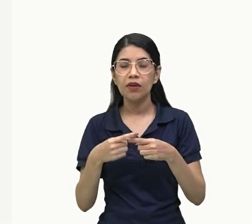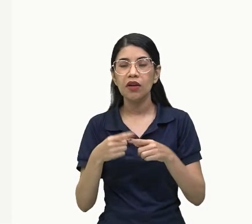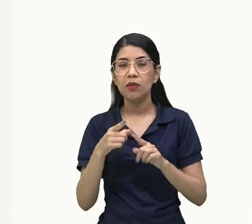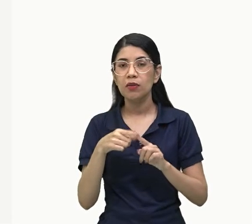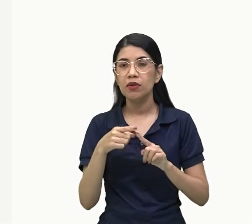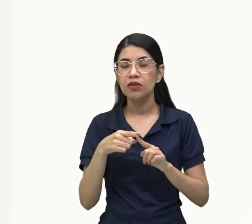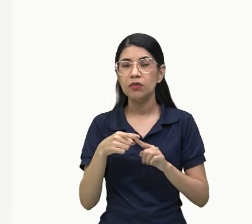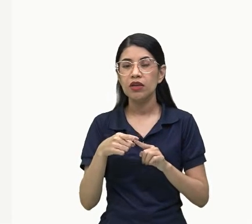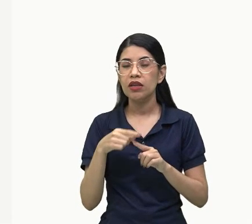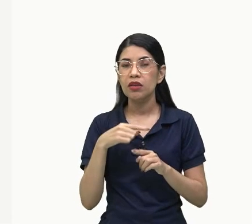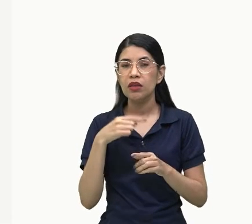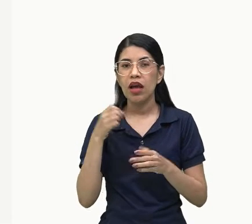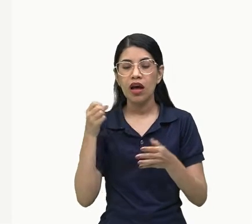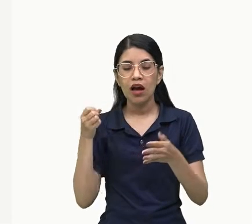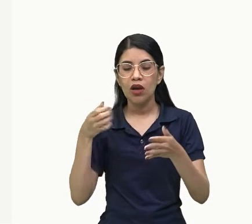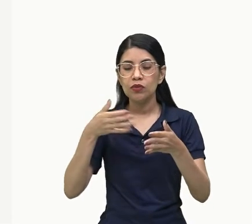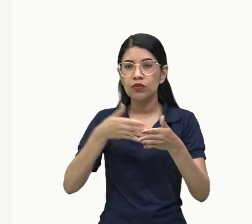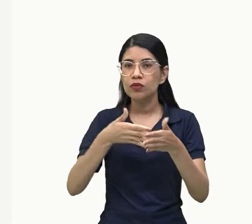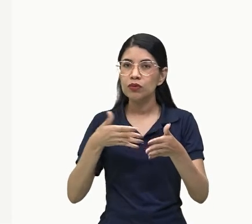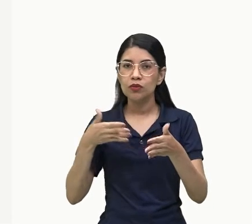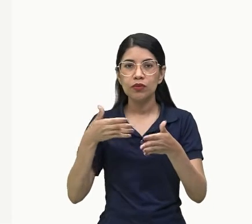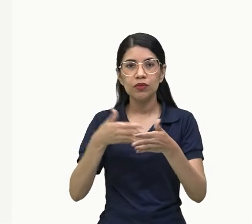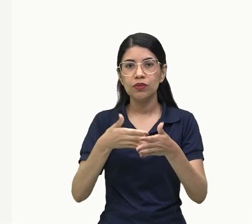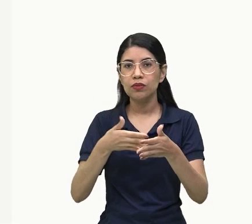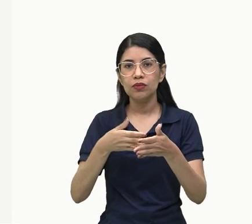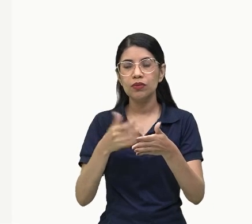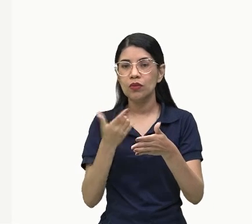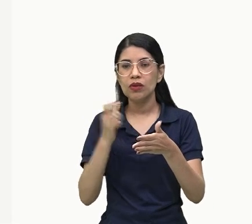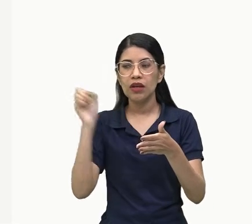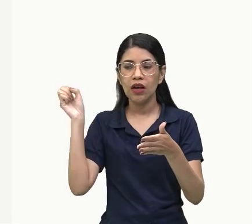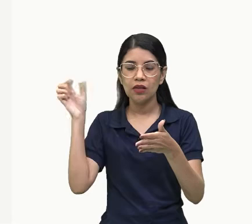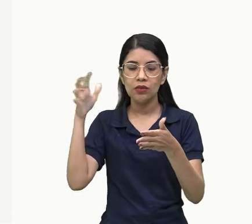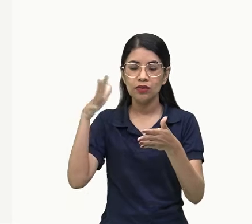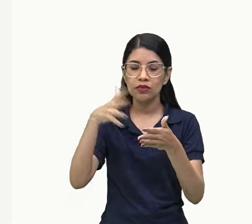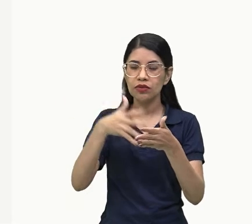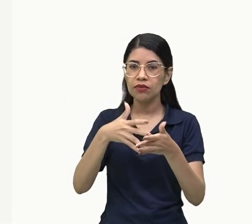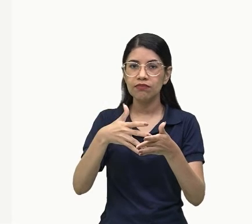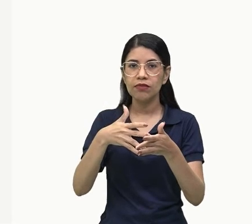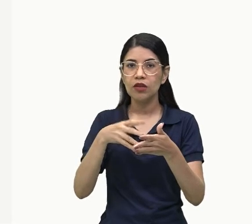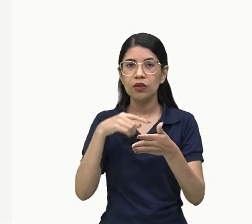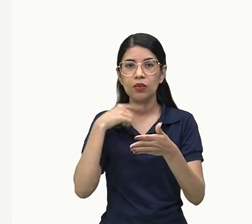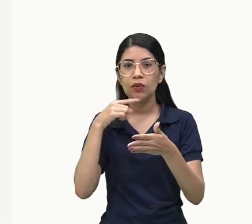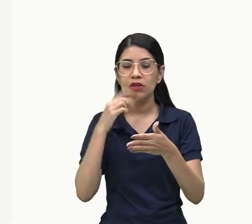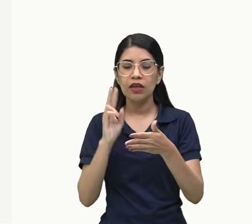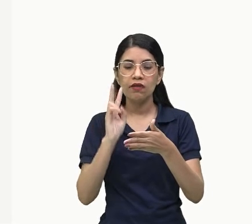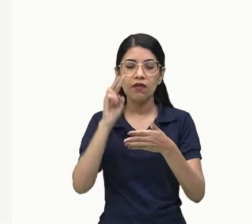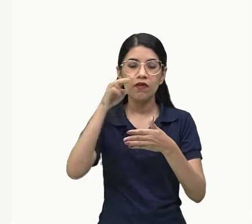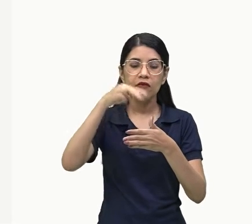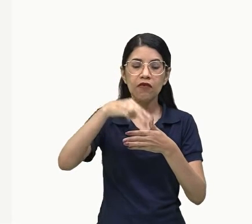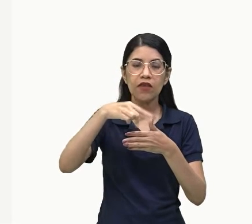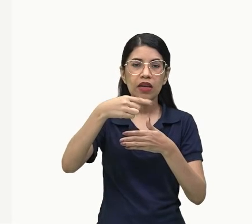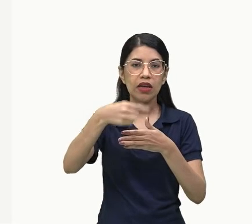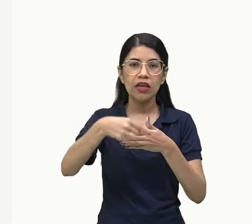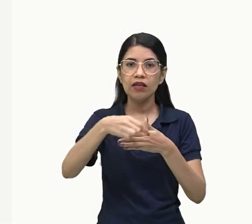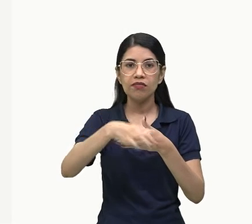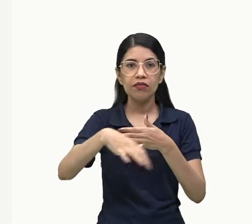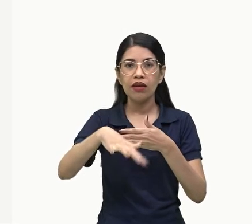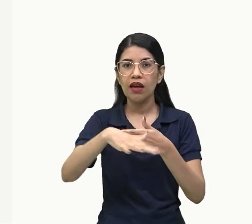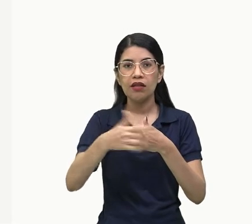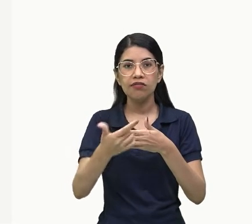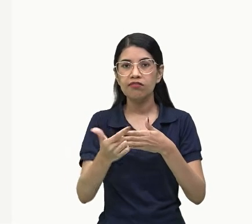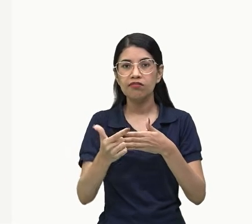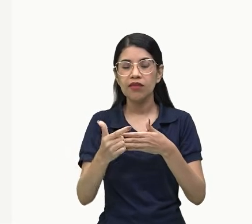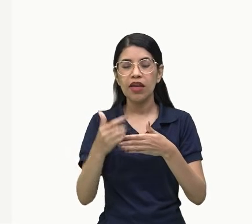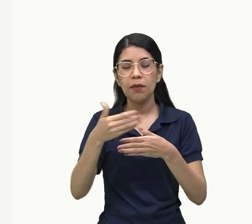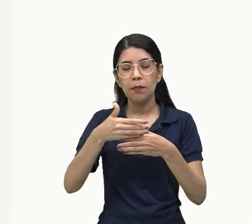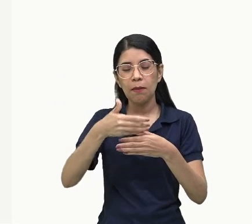que não permite que a luz se propague, ou seja, não é possível ver um objeto através desse tipo de meio. É como se fosse uma